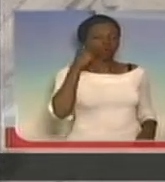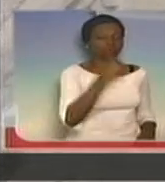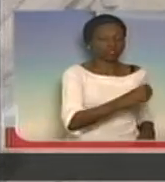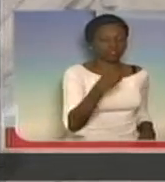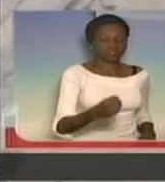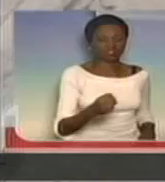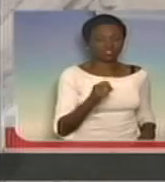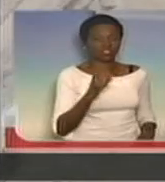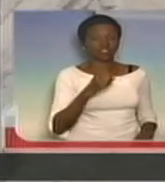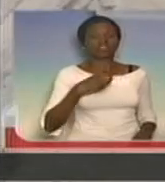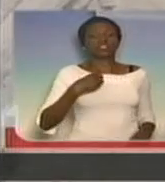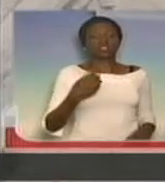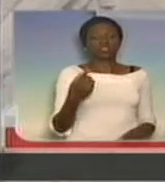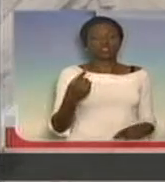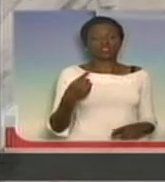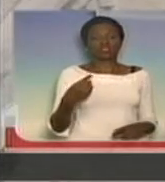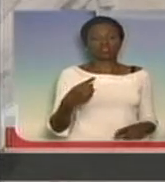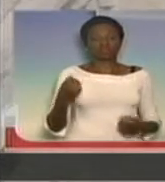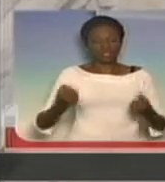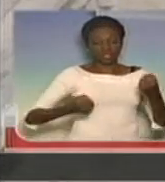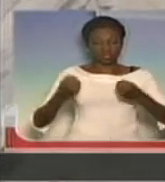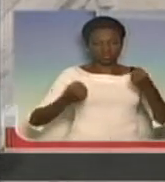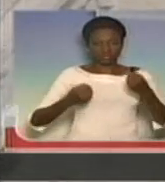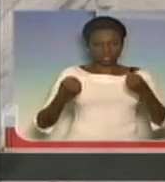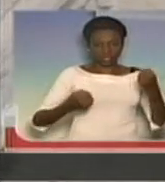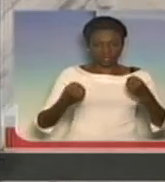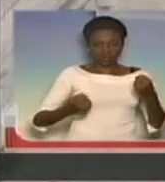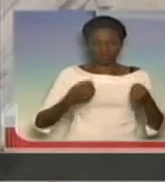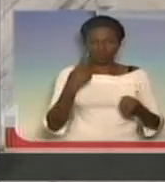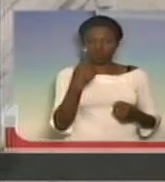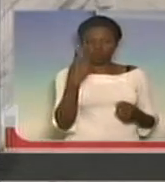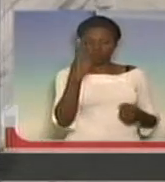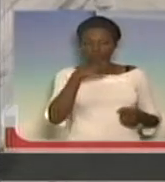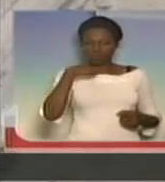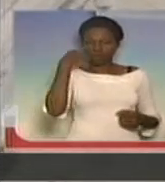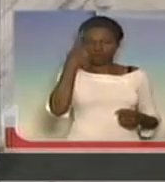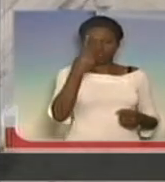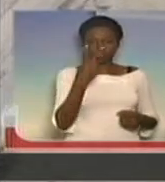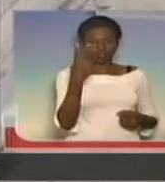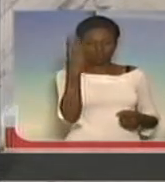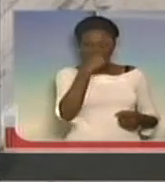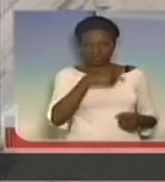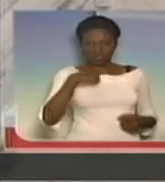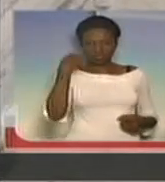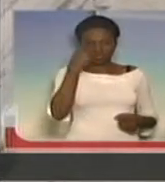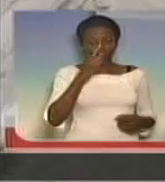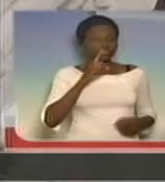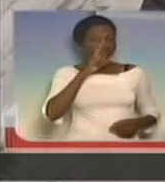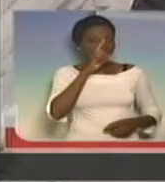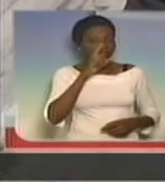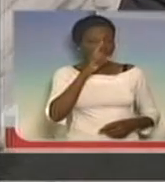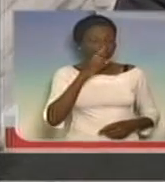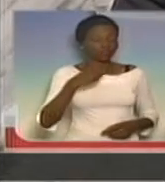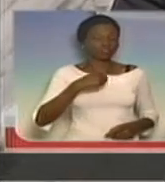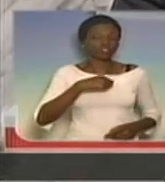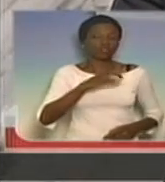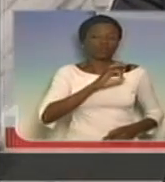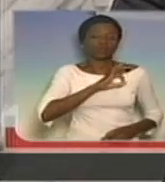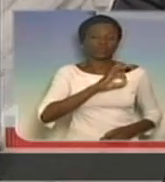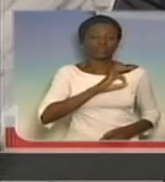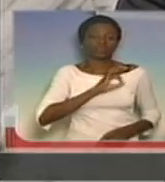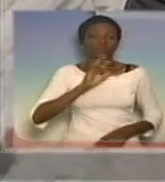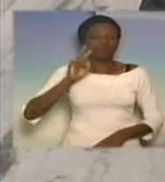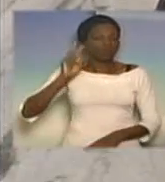às vezes até em diligência, rodando dentro da viatura por 1, 2, 3 horas, eu corro o risco, senhor deputado, de